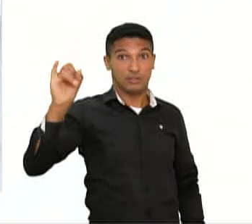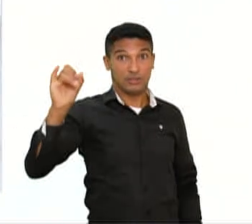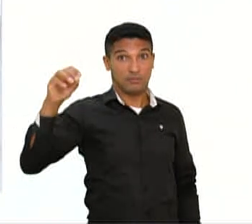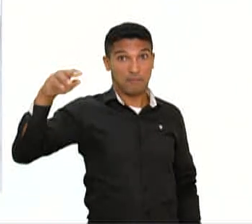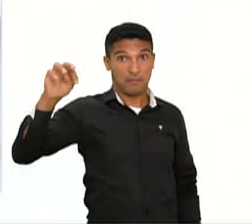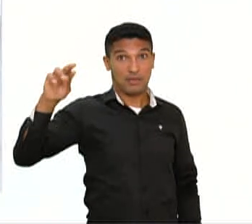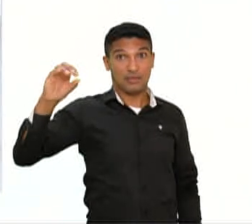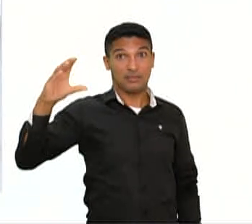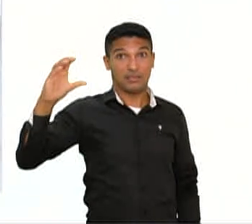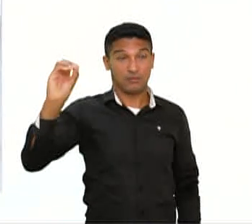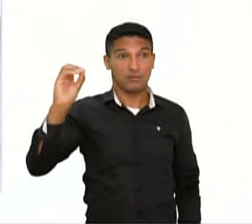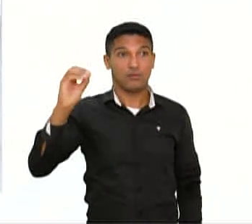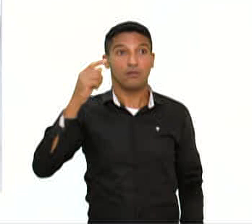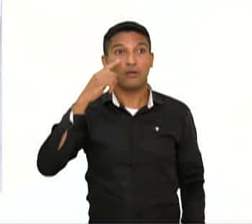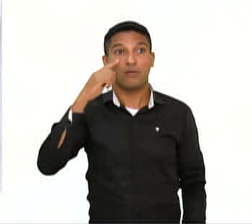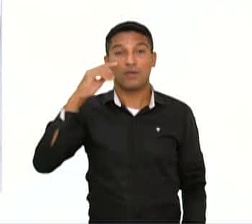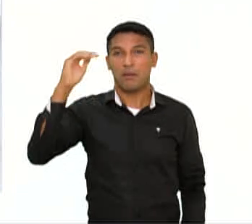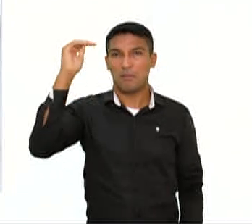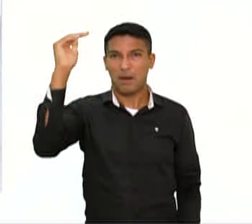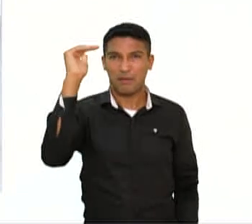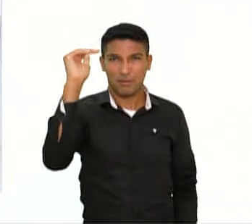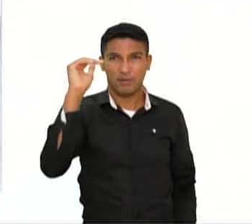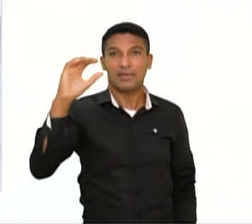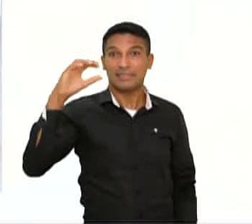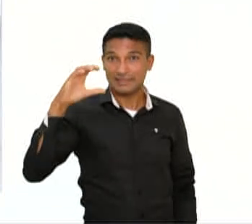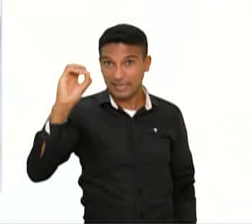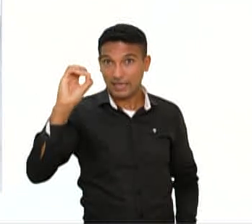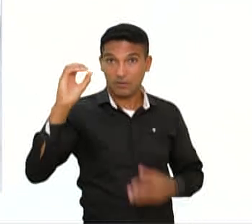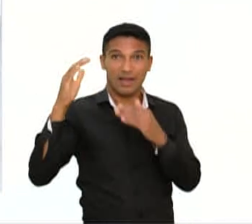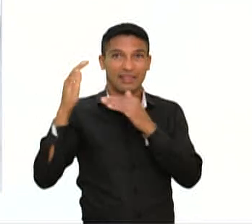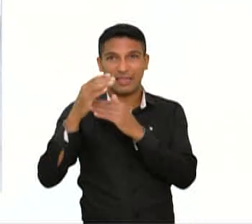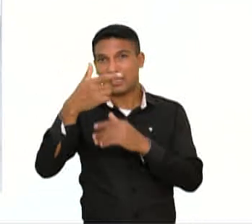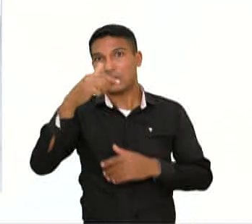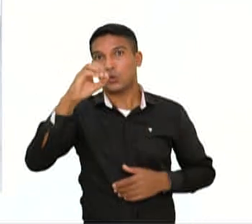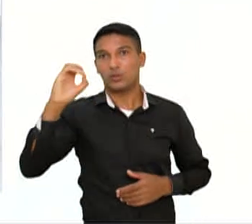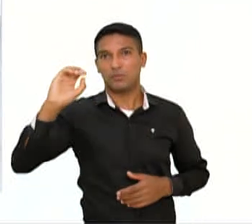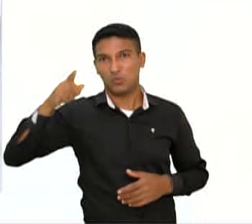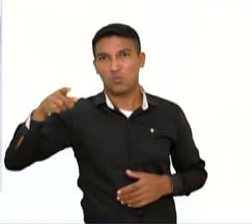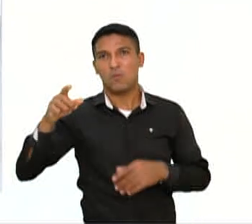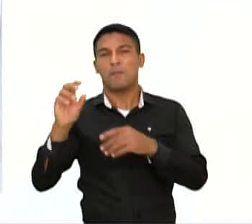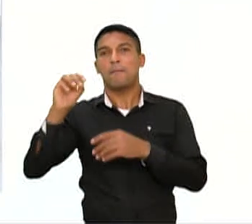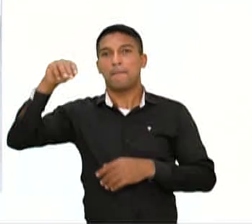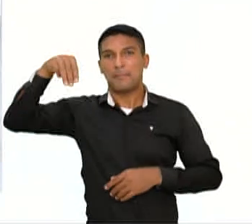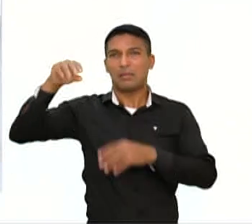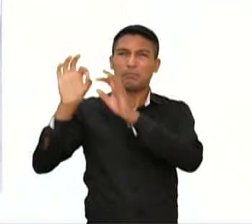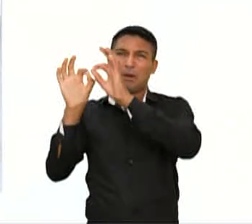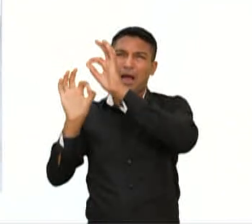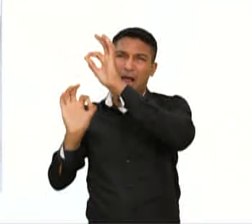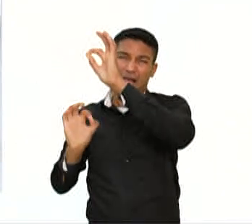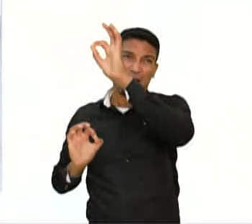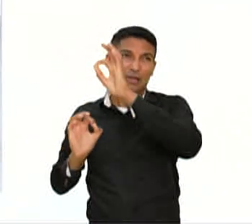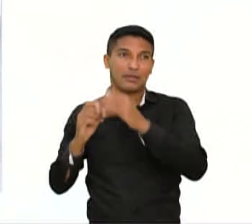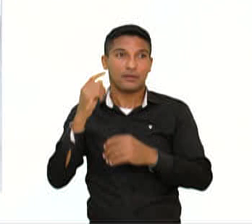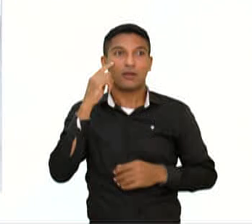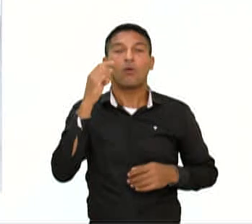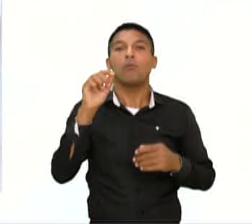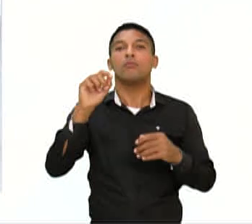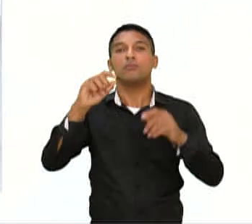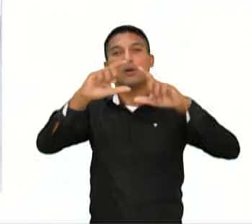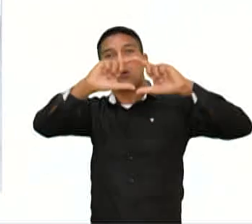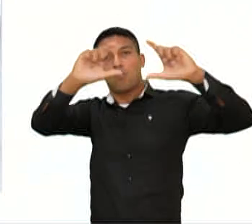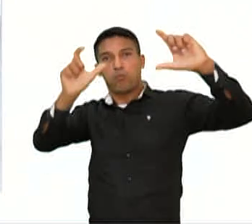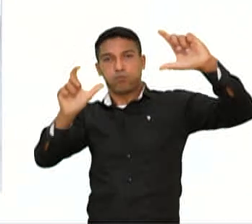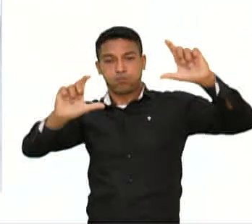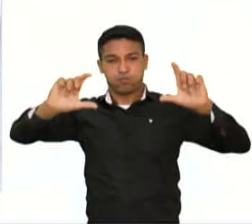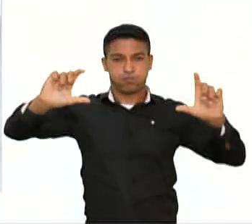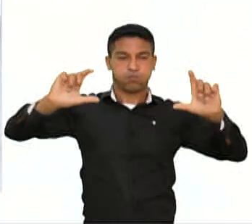ou menos 2.000 metros, onde a gente percebe a distribuição do território e veja como ela é bem heterogênea. Não